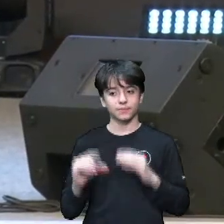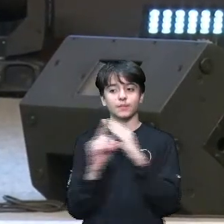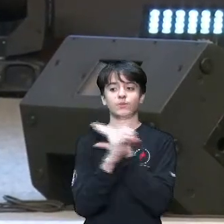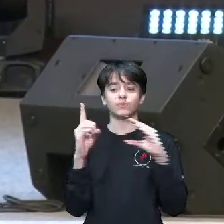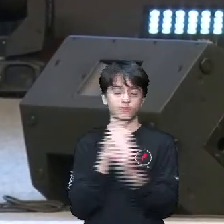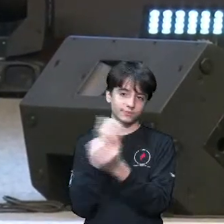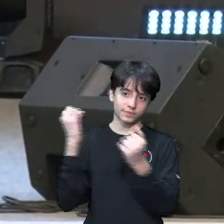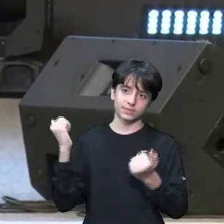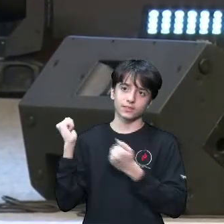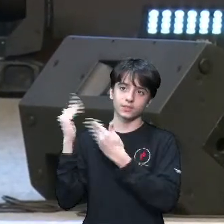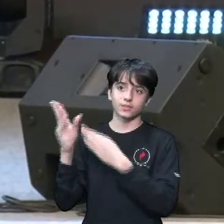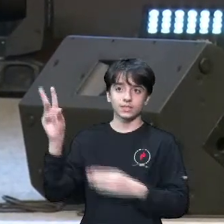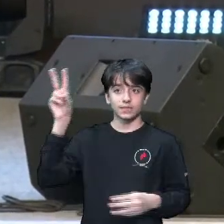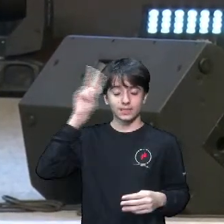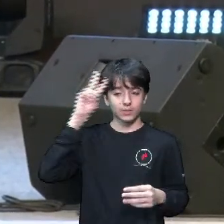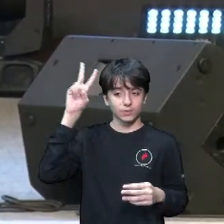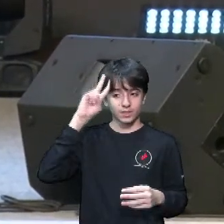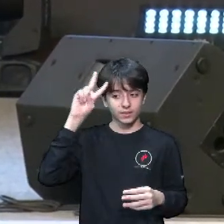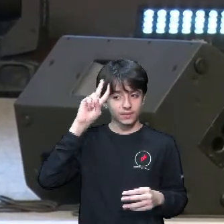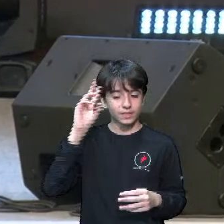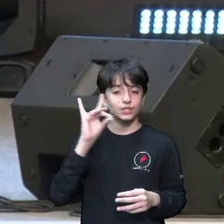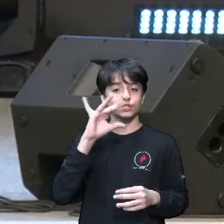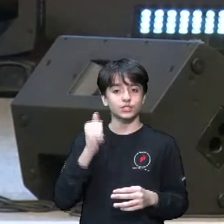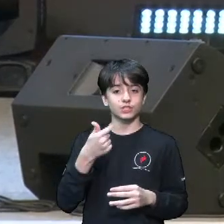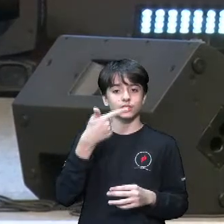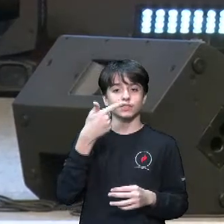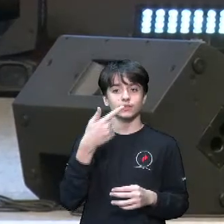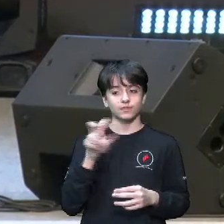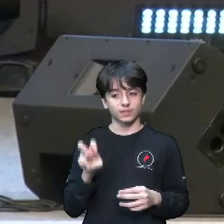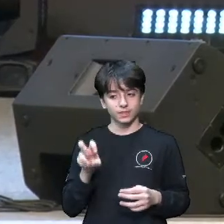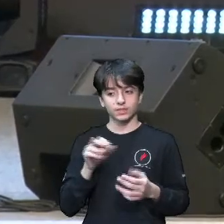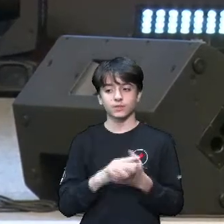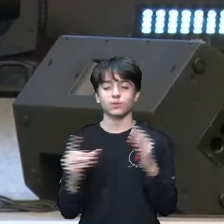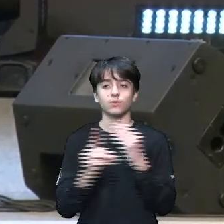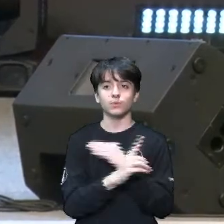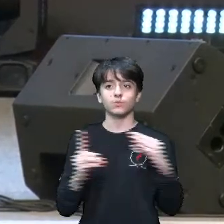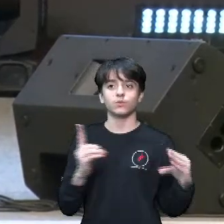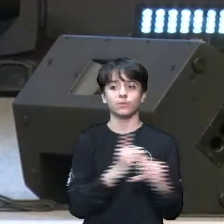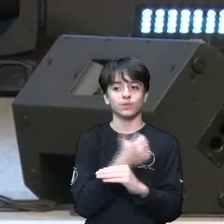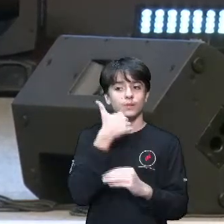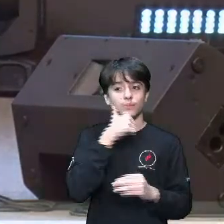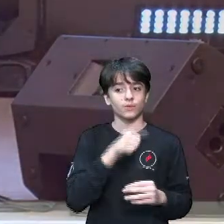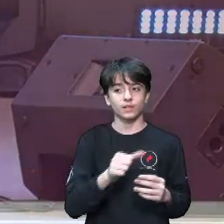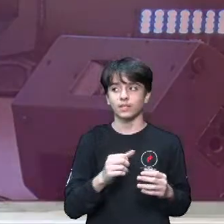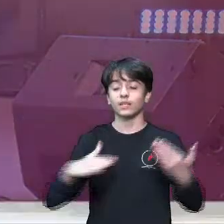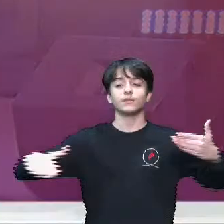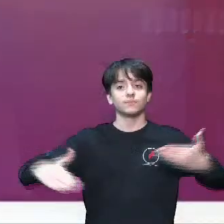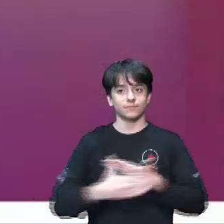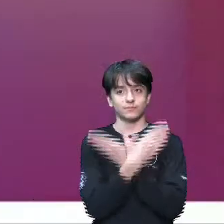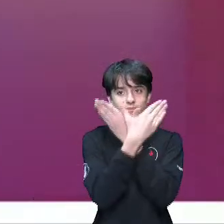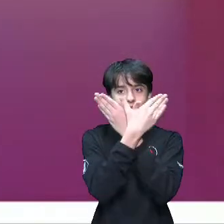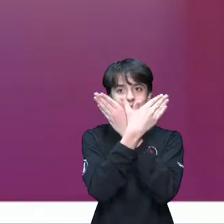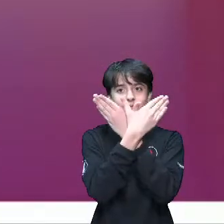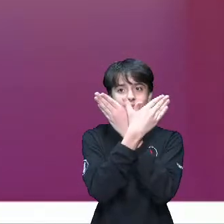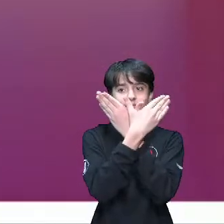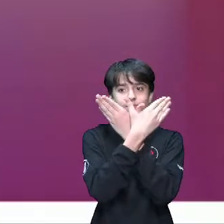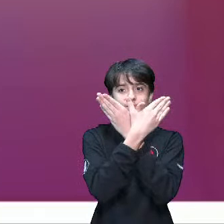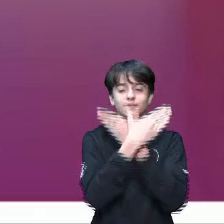segunda-feira, 25, culto da mulher vitoriosa. Tem mulheres vitoriosas aí hoje?